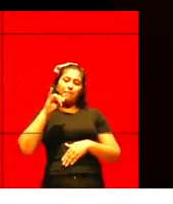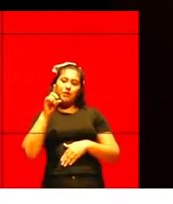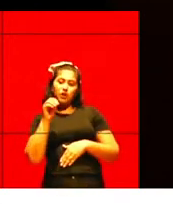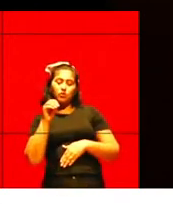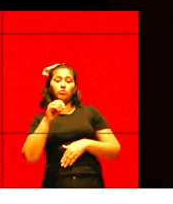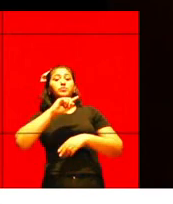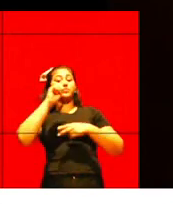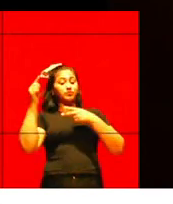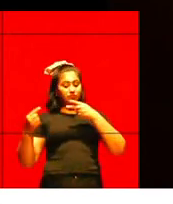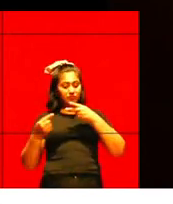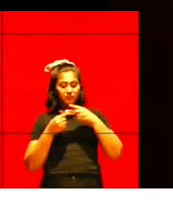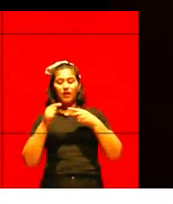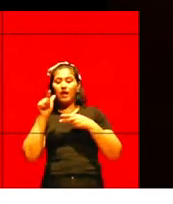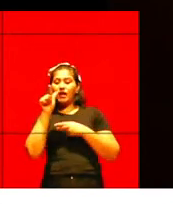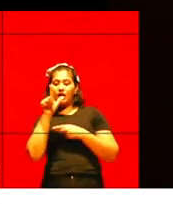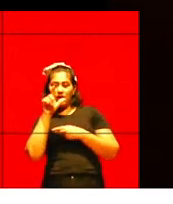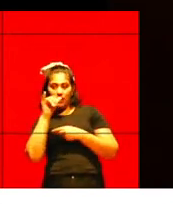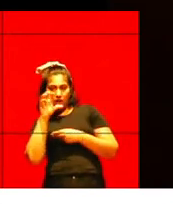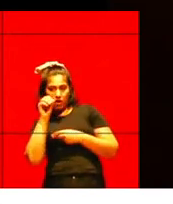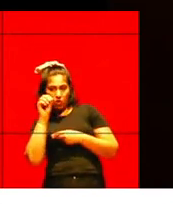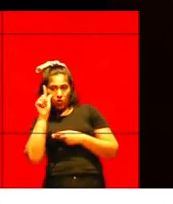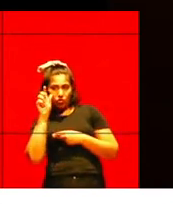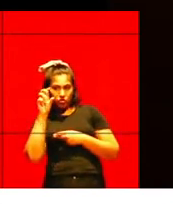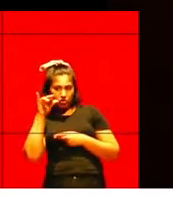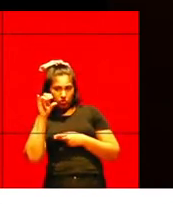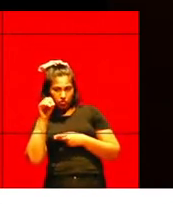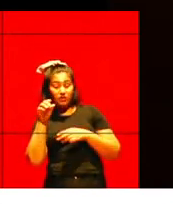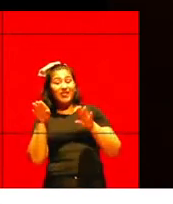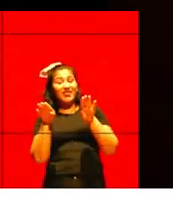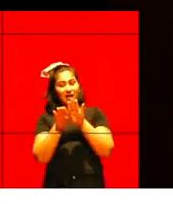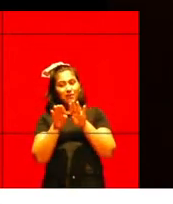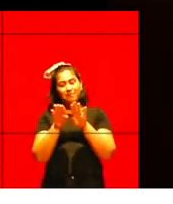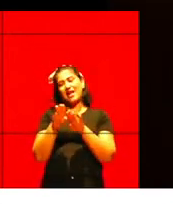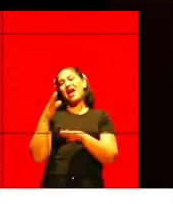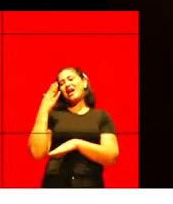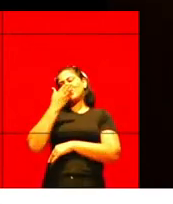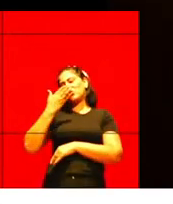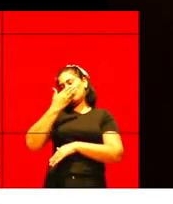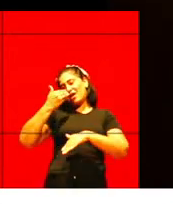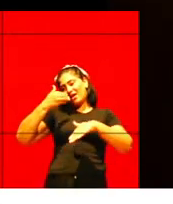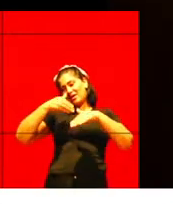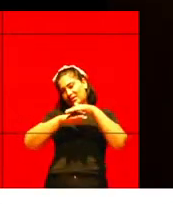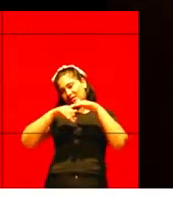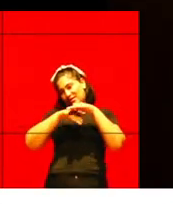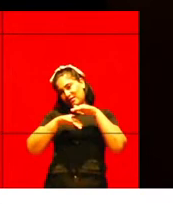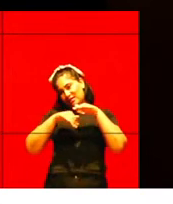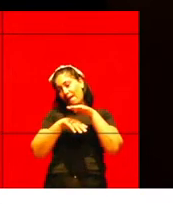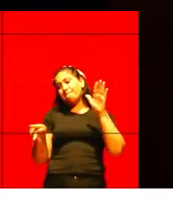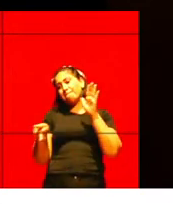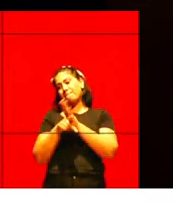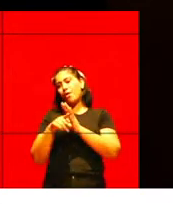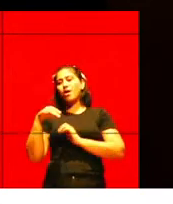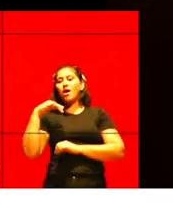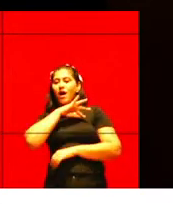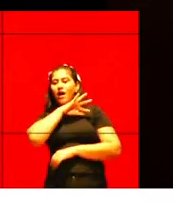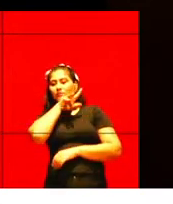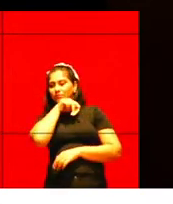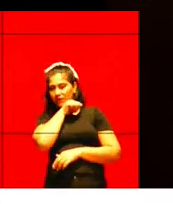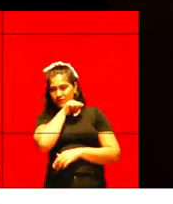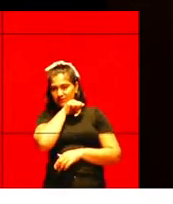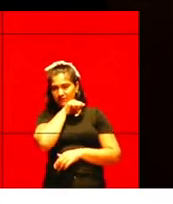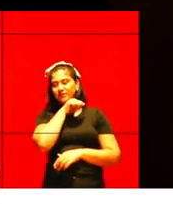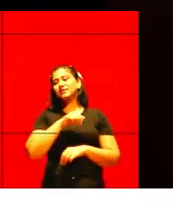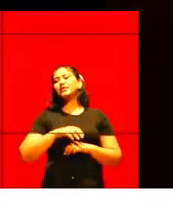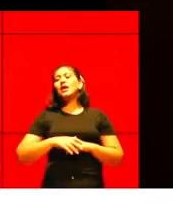Glicogênio. Glicogênio também é um açúcar de reserva dos animais. Só que dos animais, né?